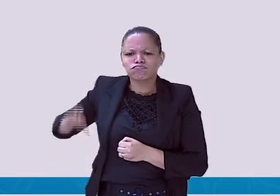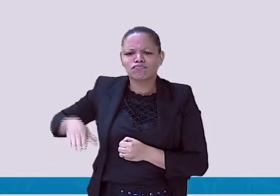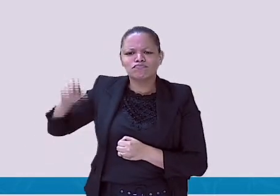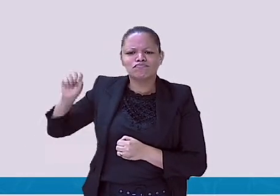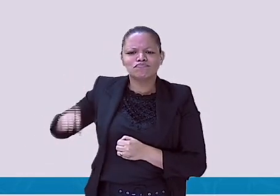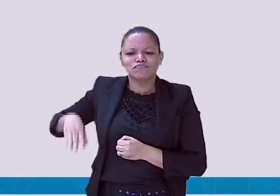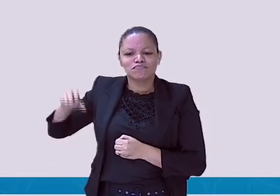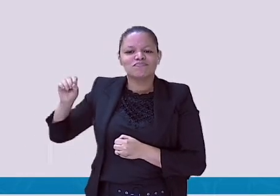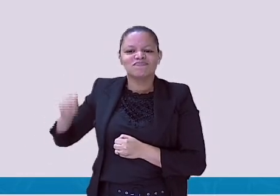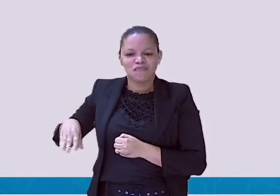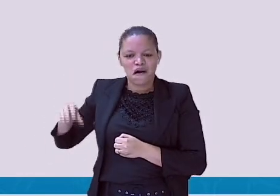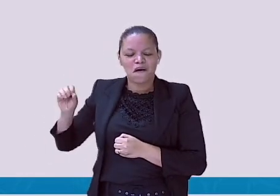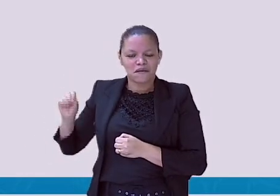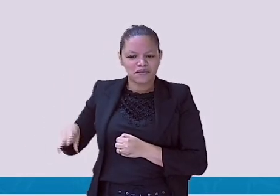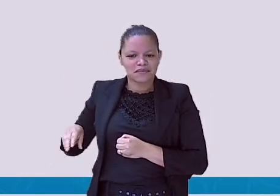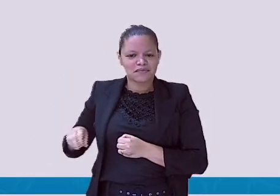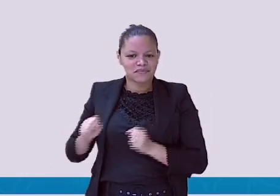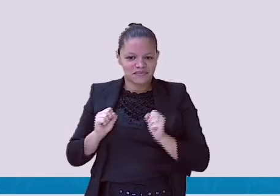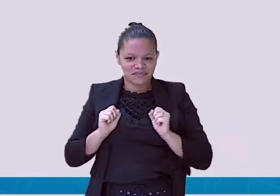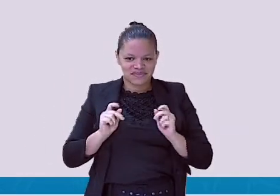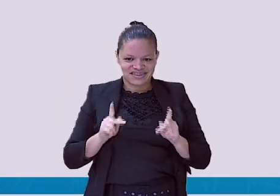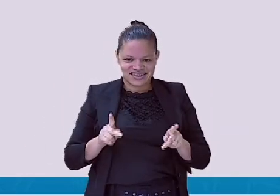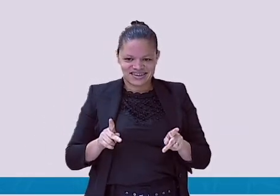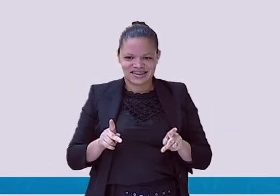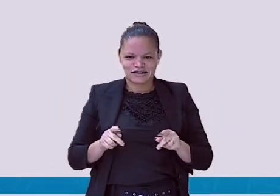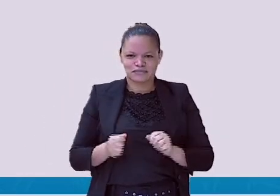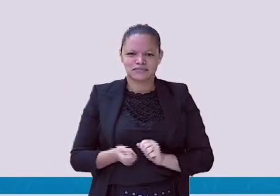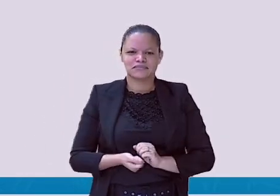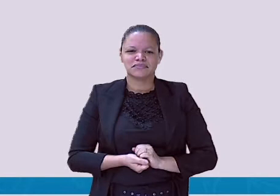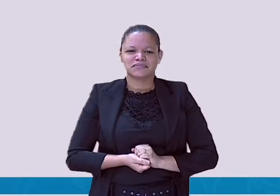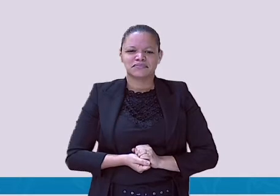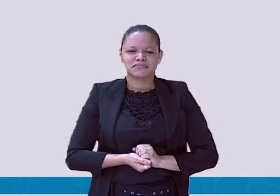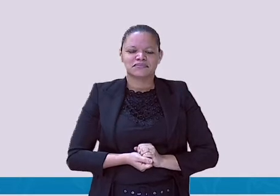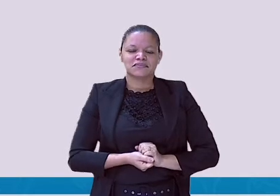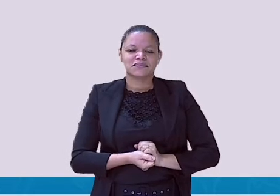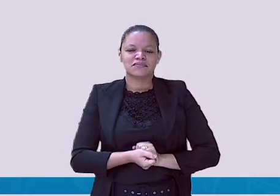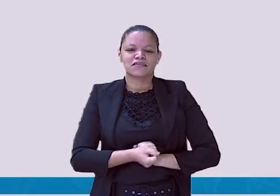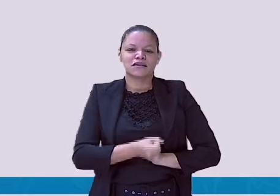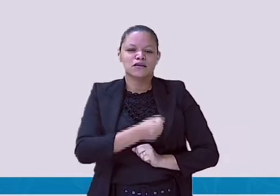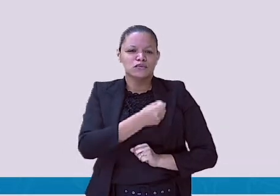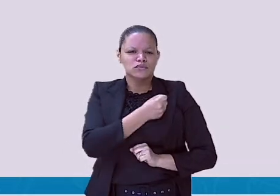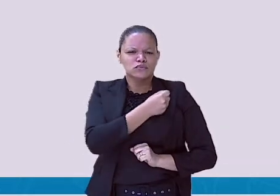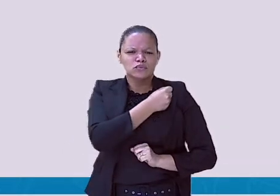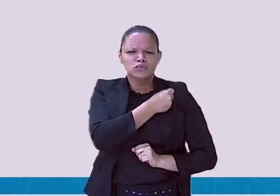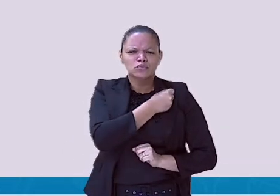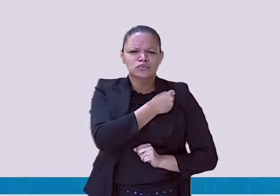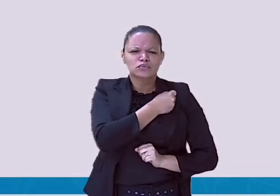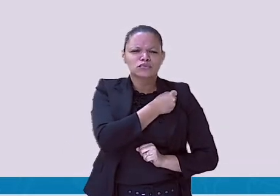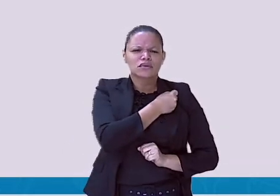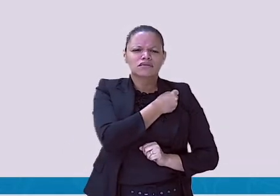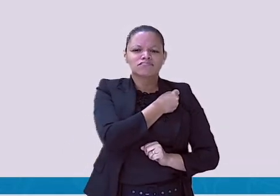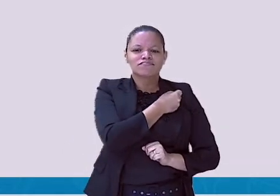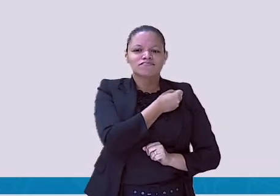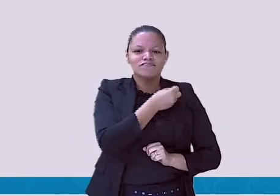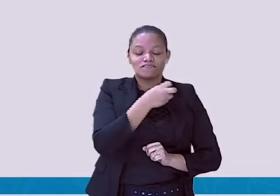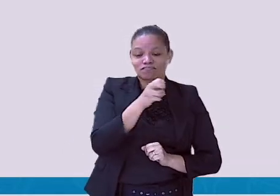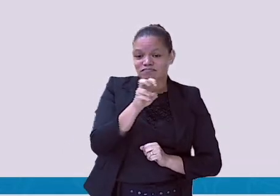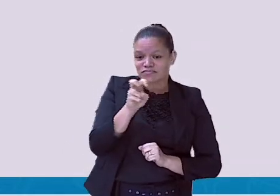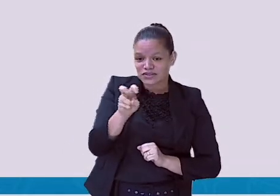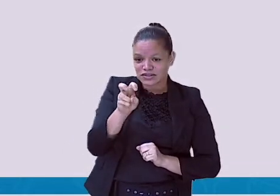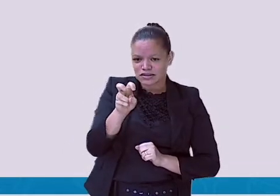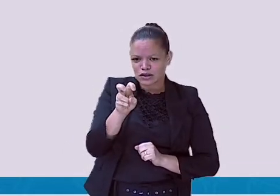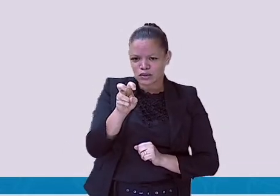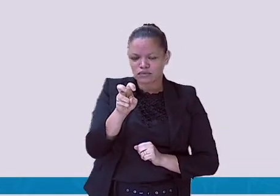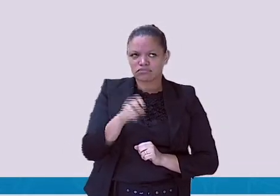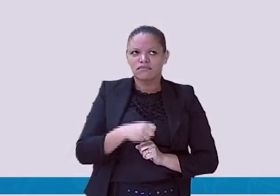texto sobre os ovos das tartarugas. Qual é o título do texto? Se